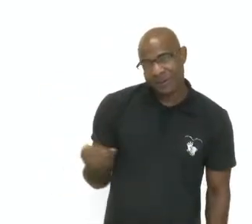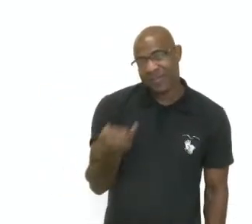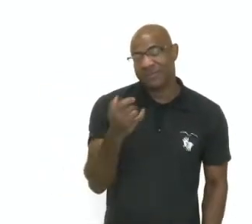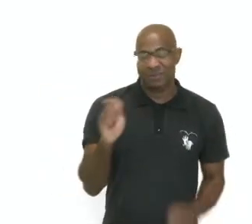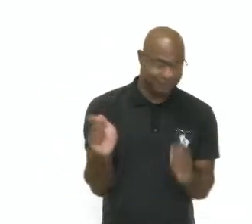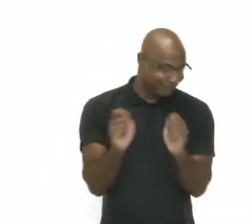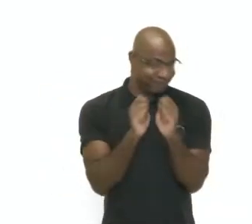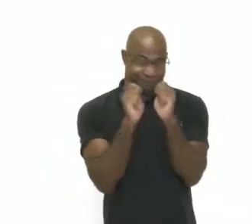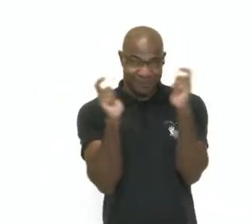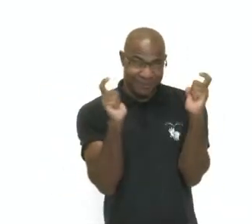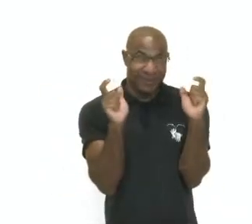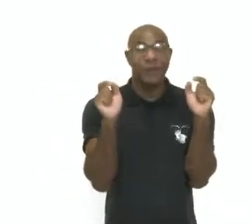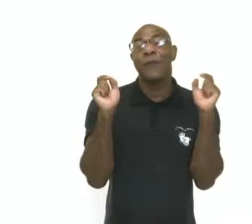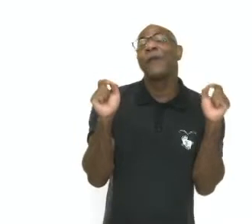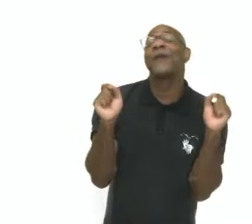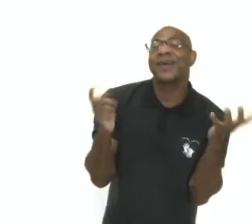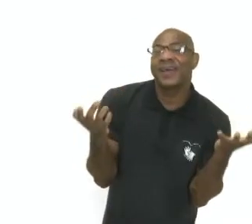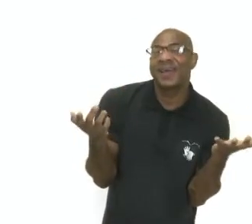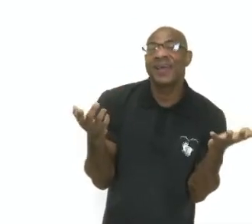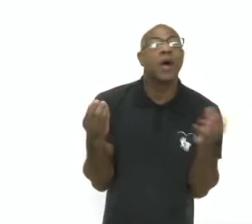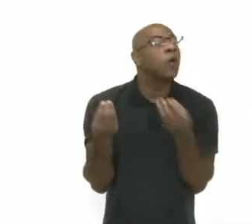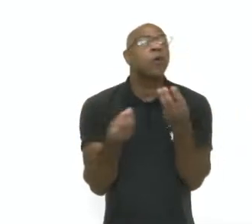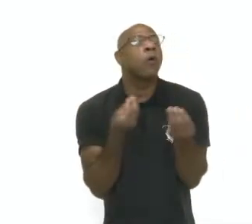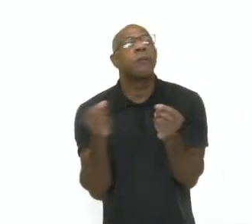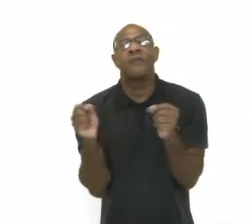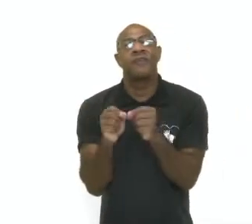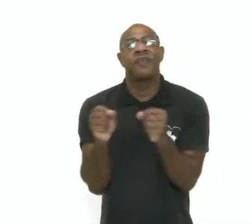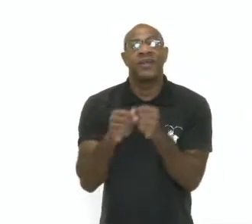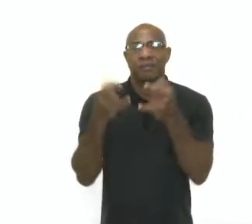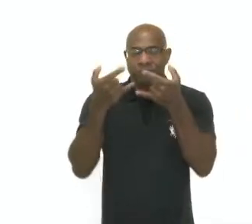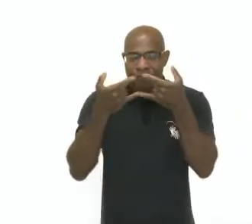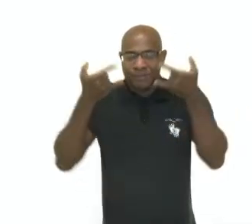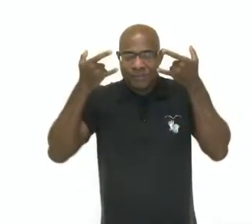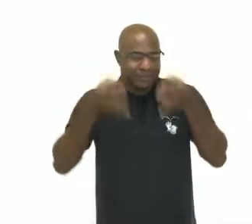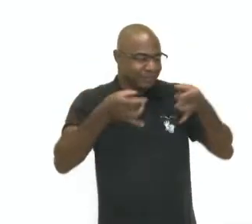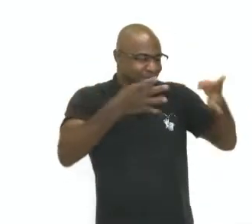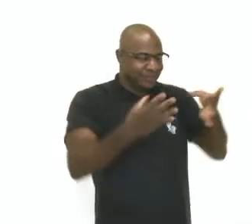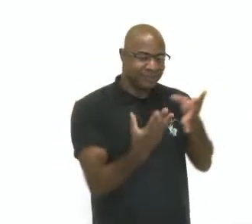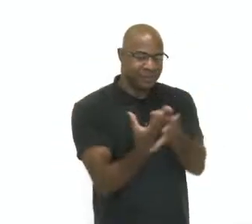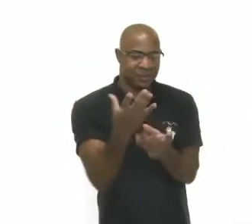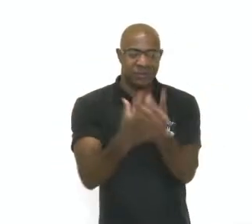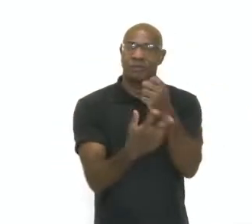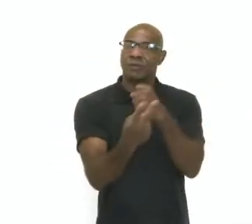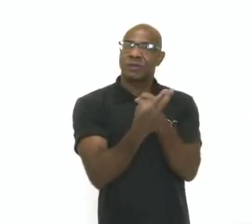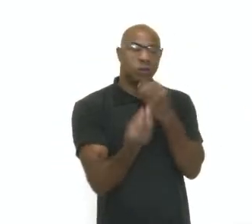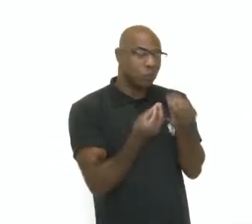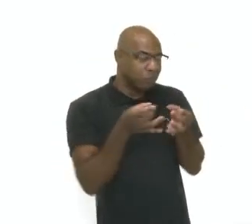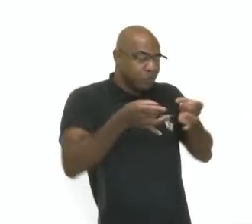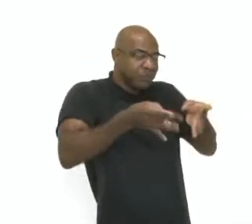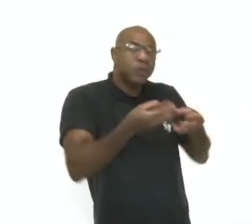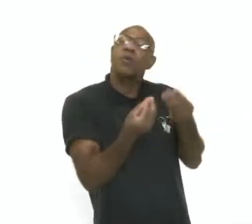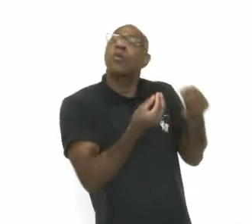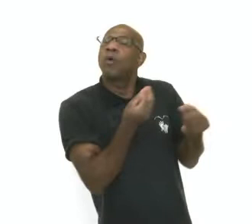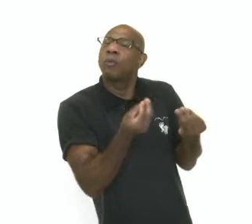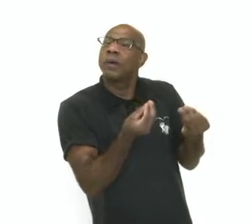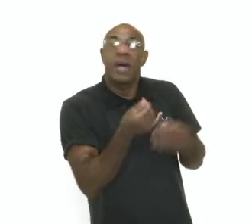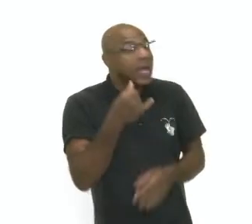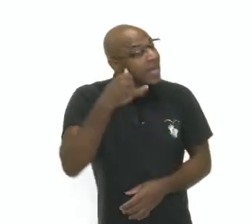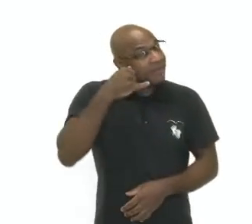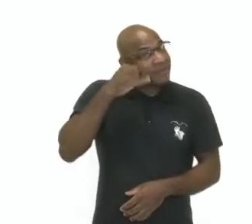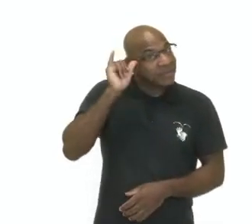antenarmos a como tem sido feito o descarte desses equipamentos de proteção, evitando que